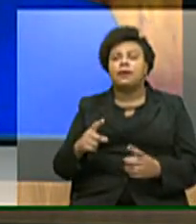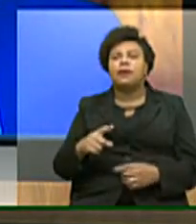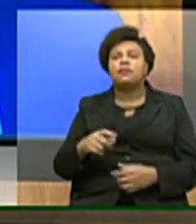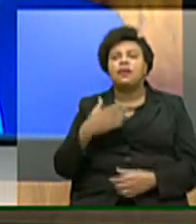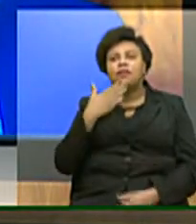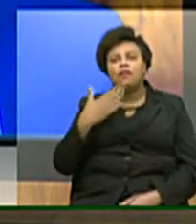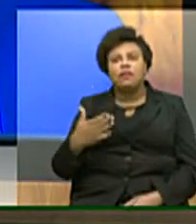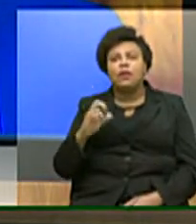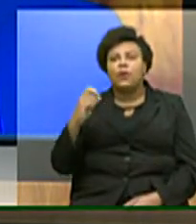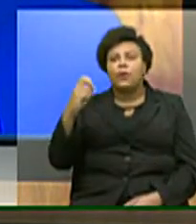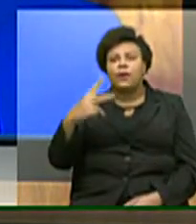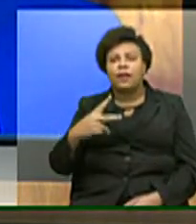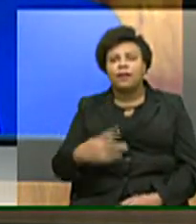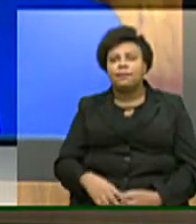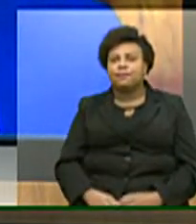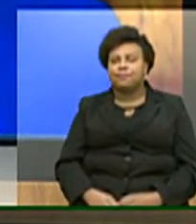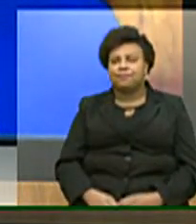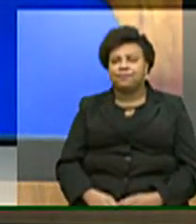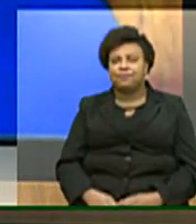Tá favorável, ok.